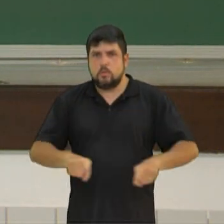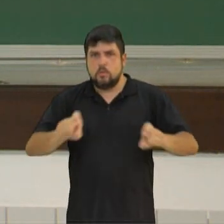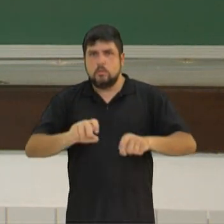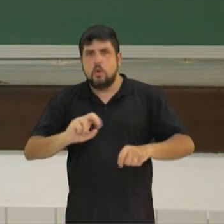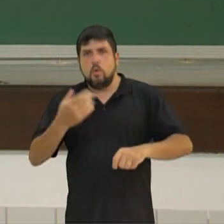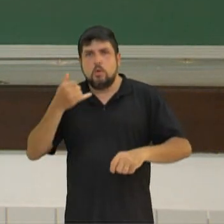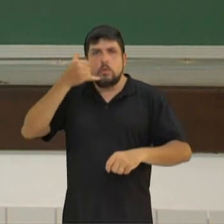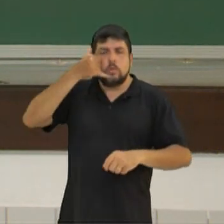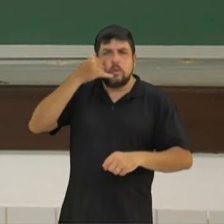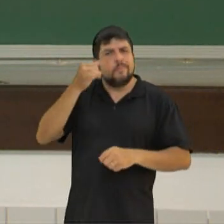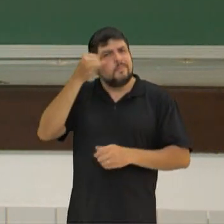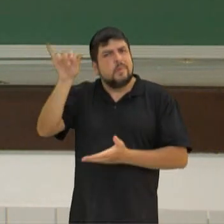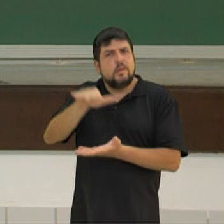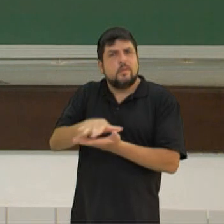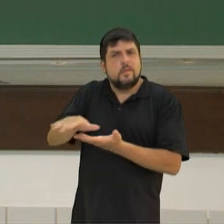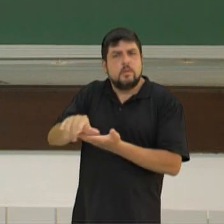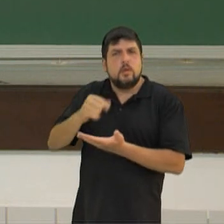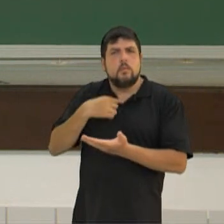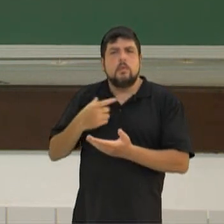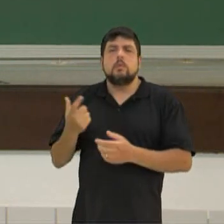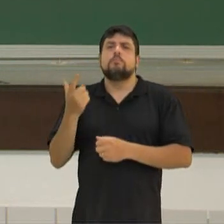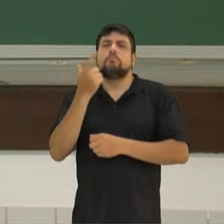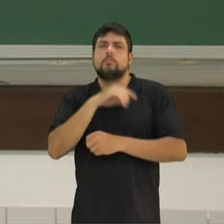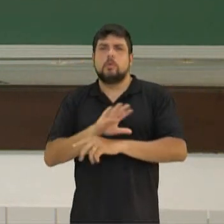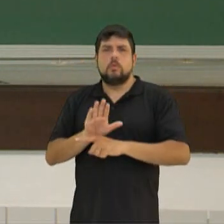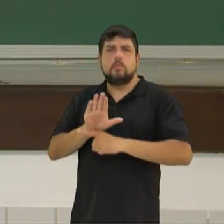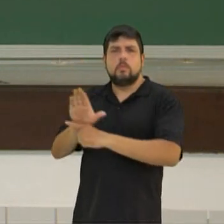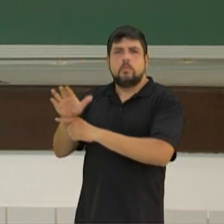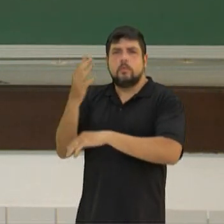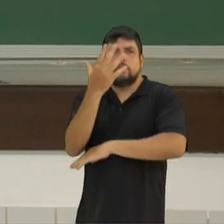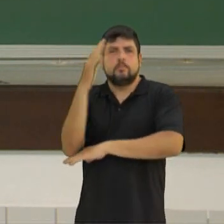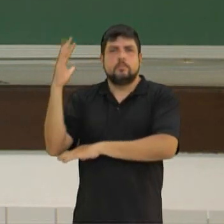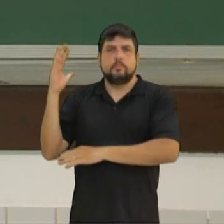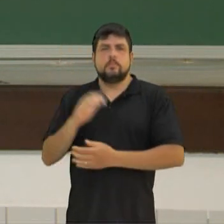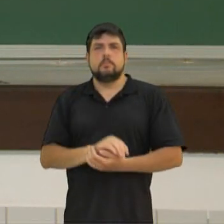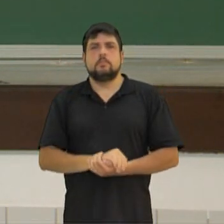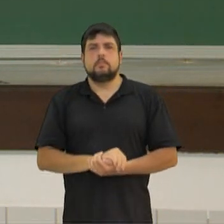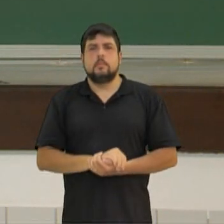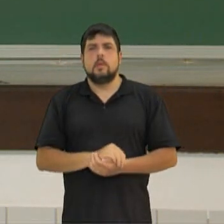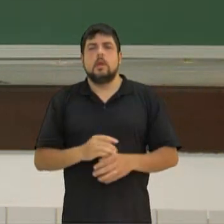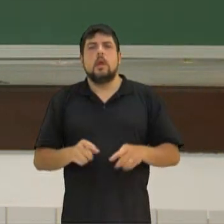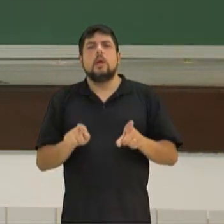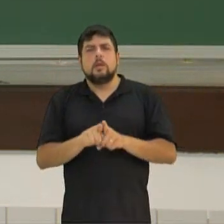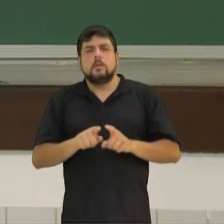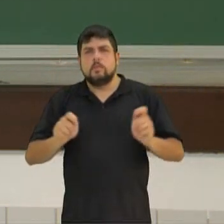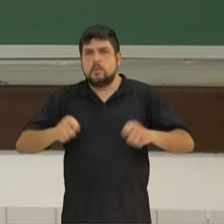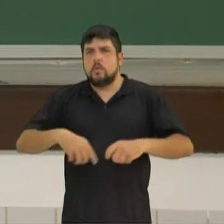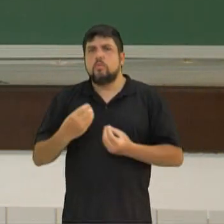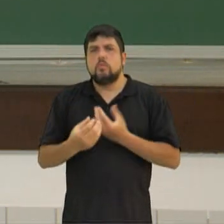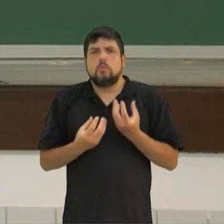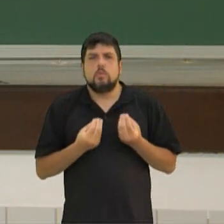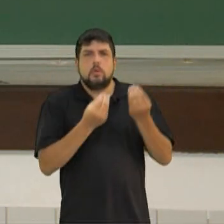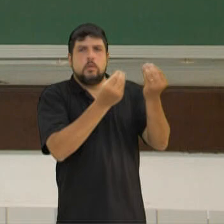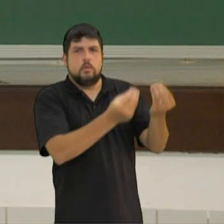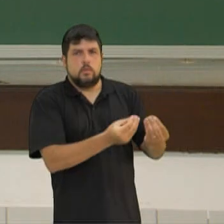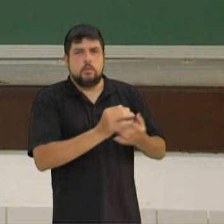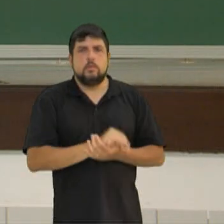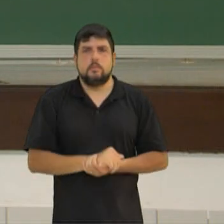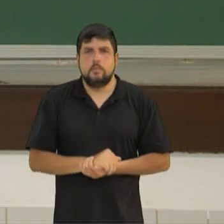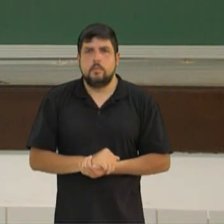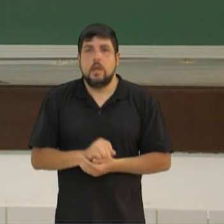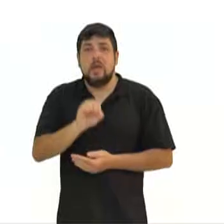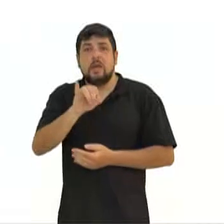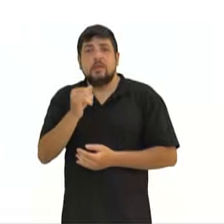celular, evite imprimir e assim você vai estar ajudando o meio ambiente também. Outra coisa que podemos fazer é doação. Caso seja